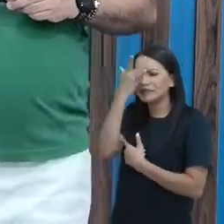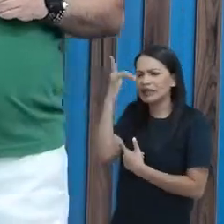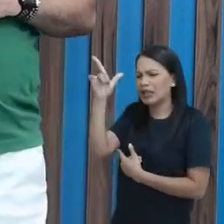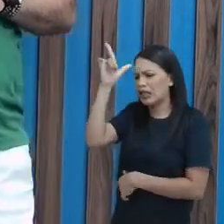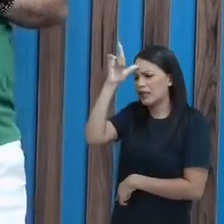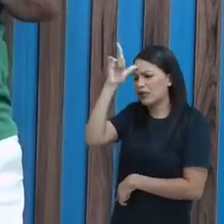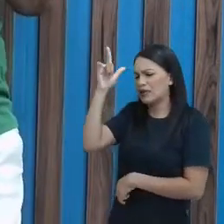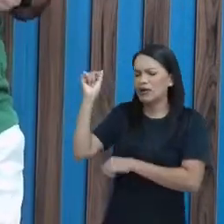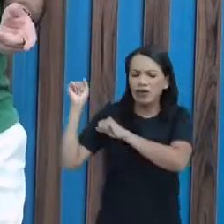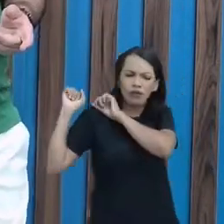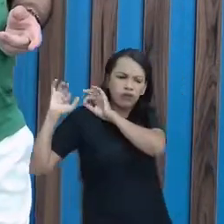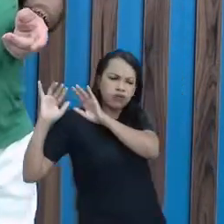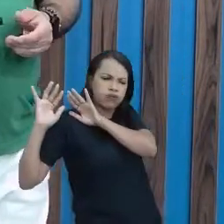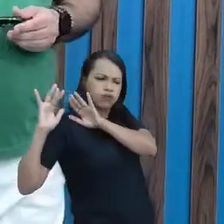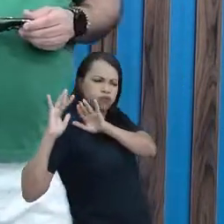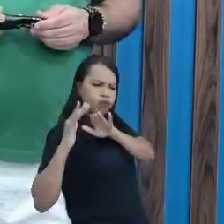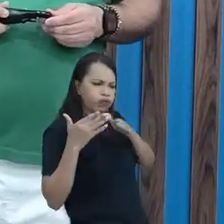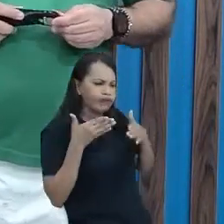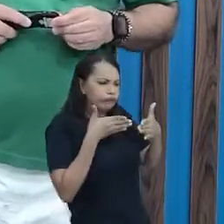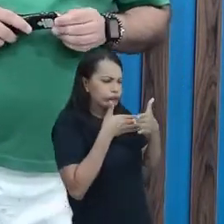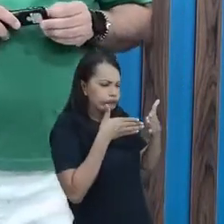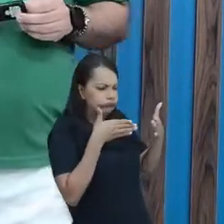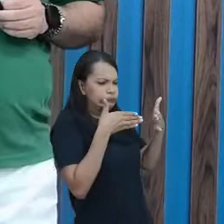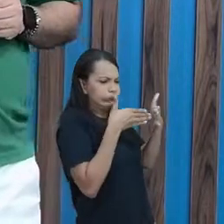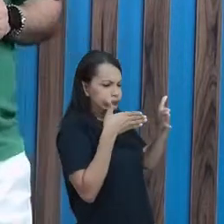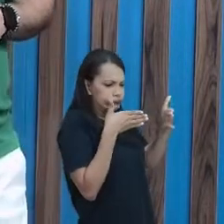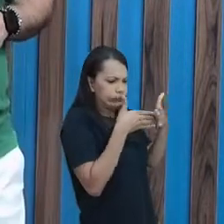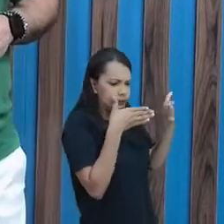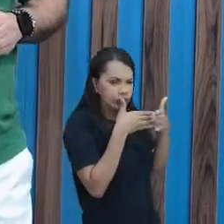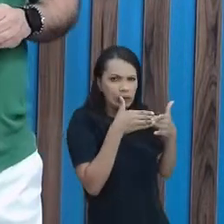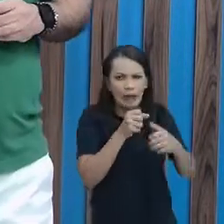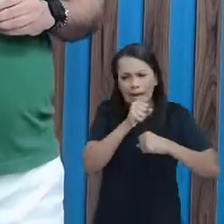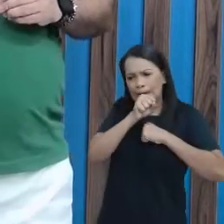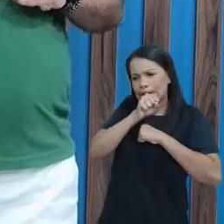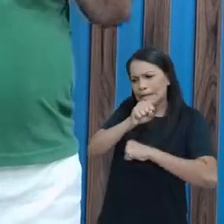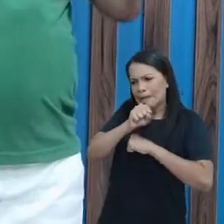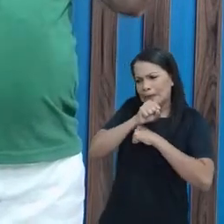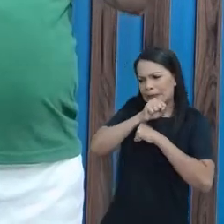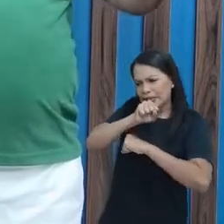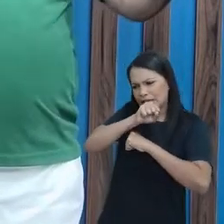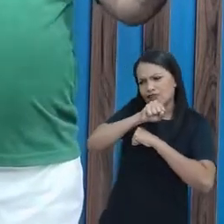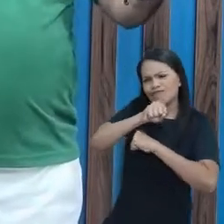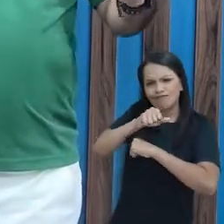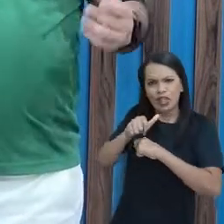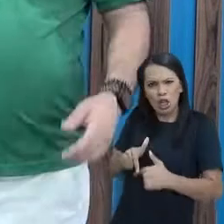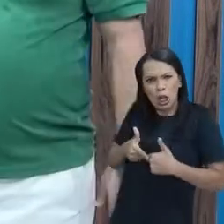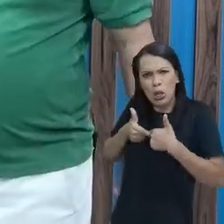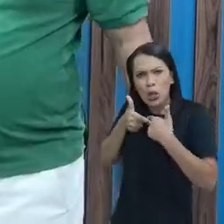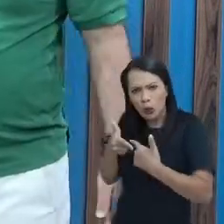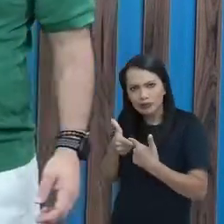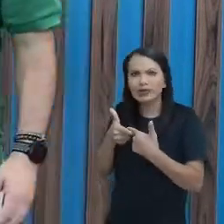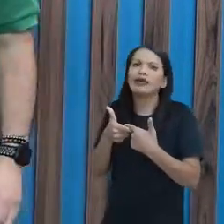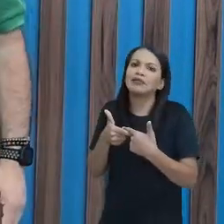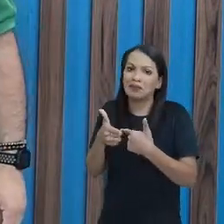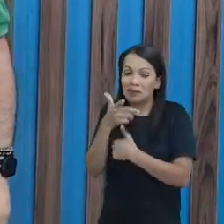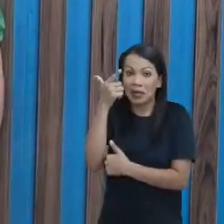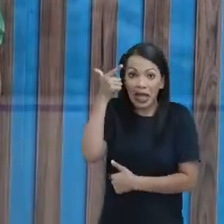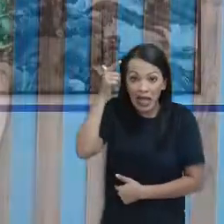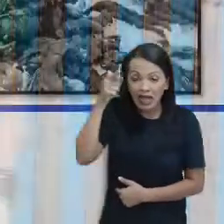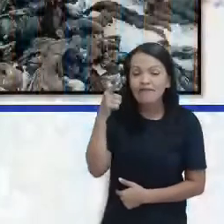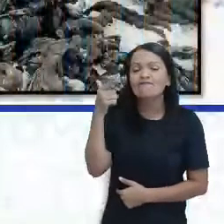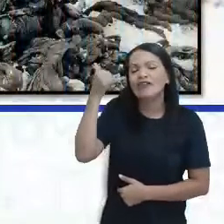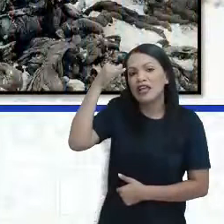a gente tem uma outra batalha, e essa batalha é muito interessante, né, professor? A gente tem aí a batalha, né,